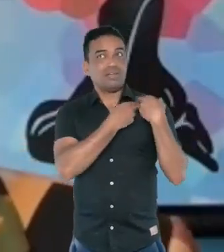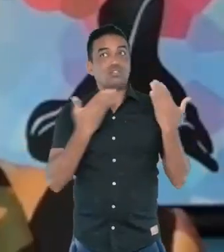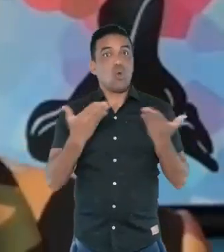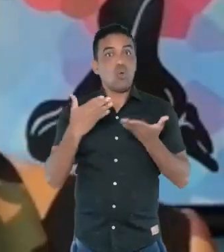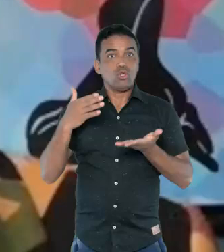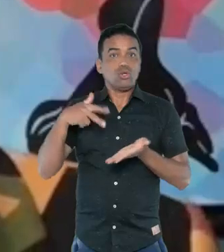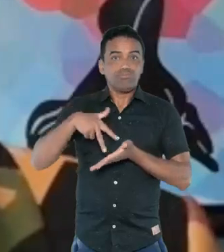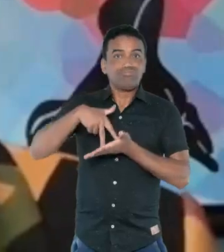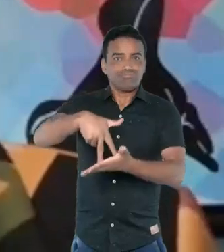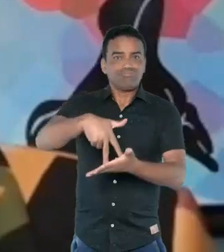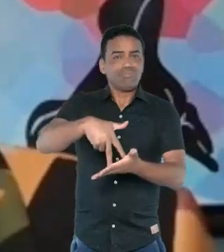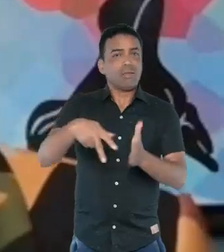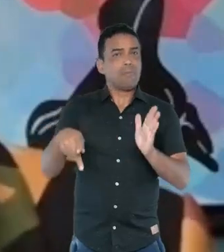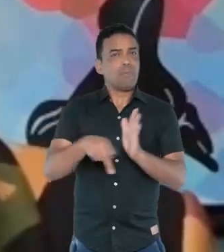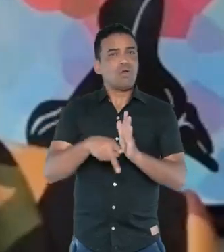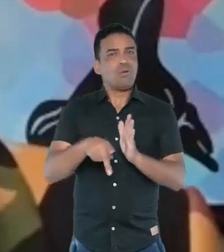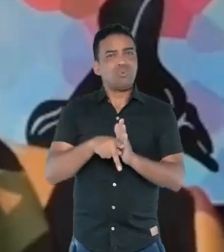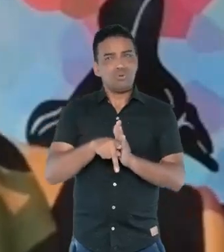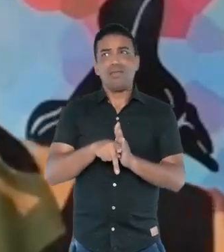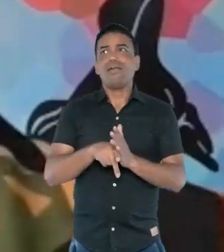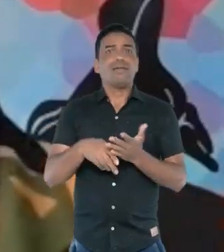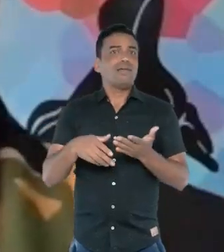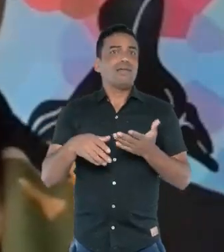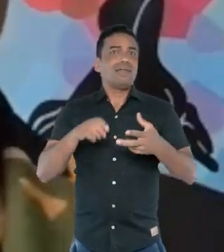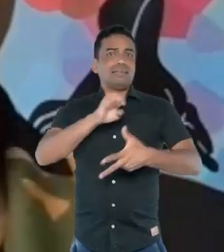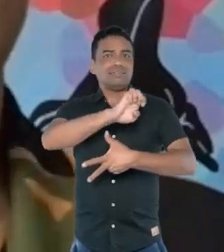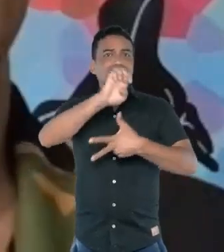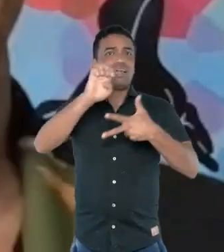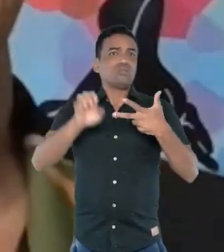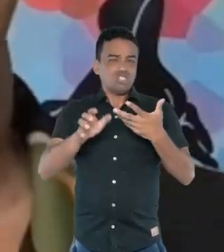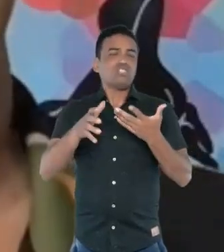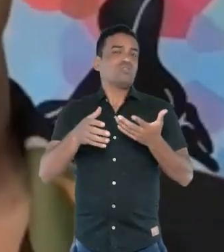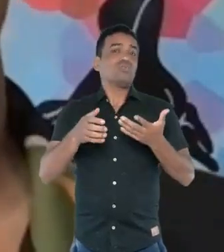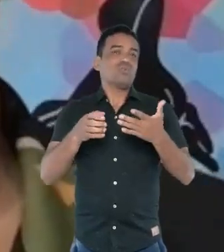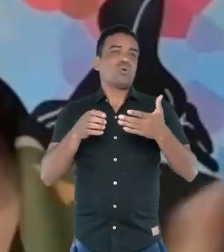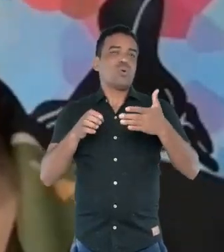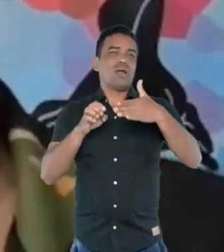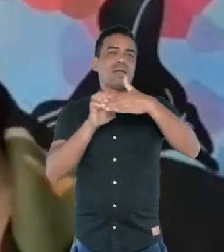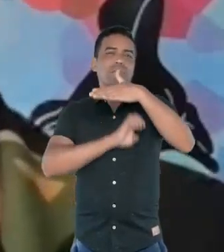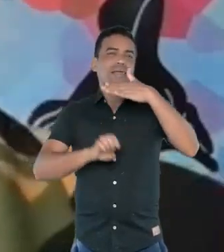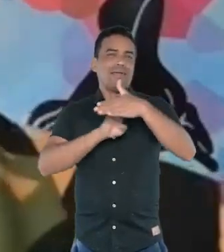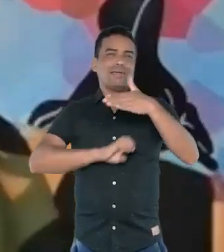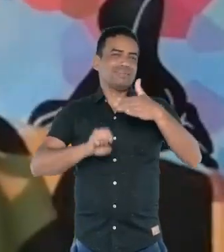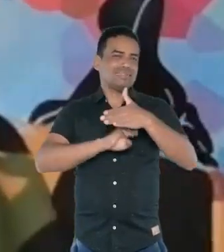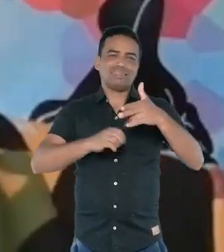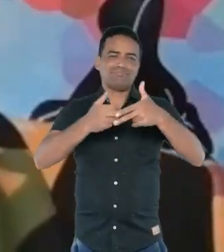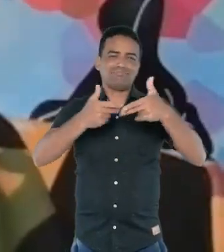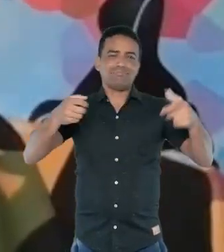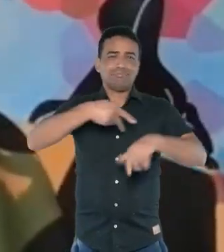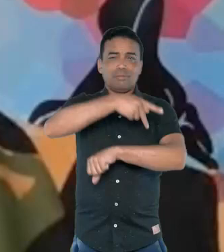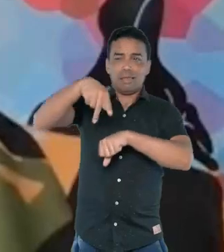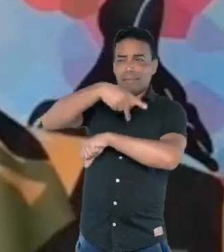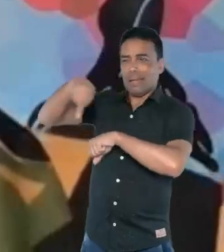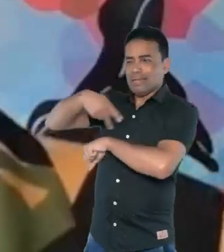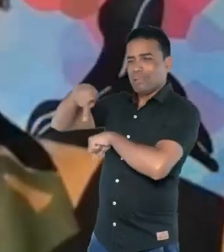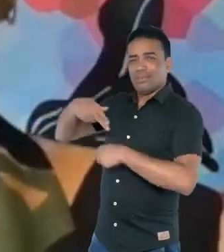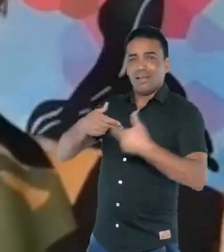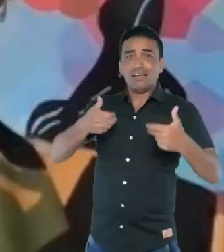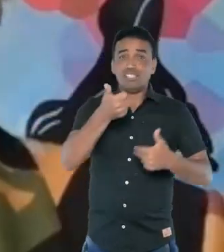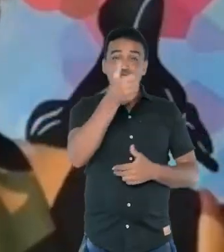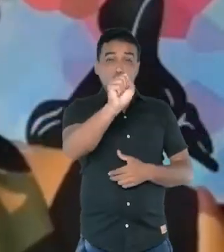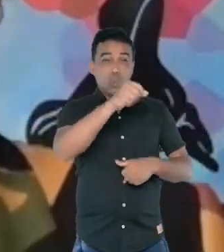Seu fundo é composto por uma parede azul com 3 quadros coloridos pendurados. Tenho atuação em 18 países, então eu sou